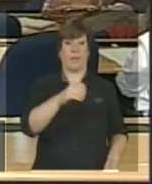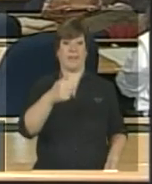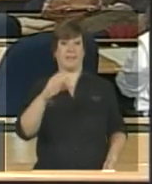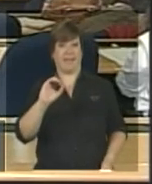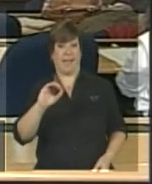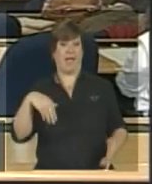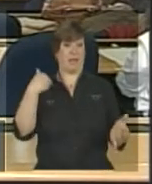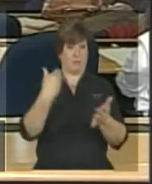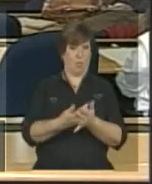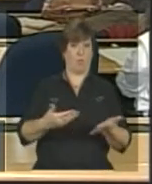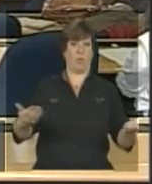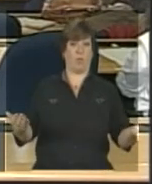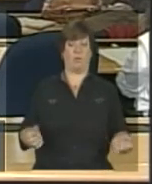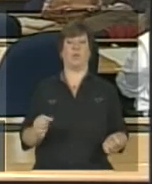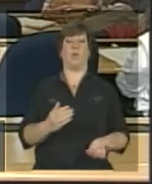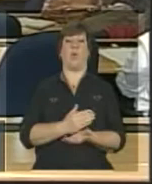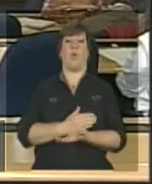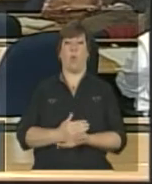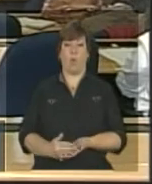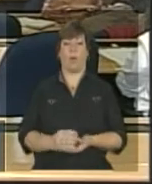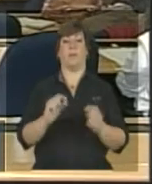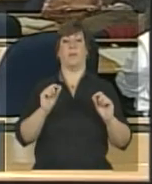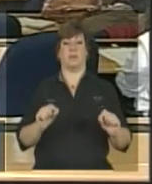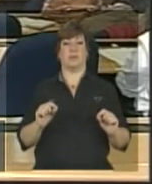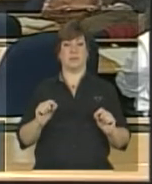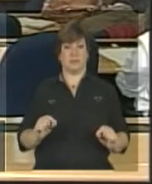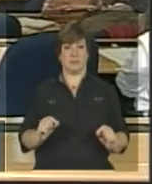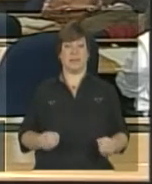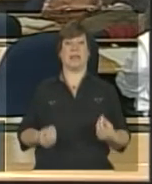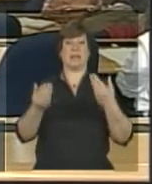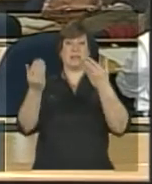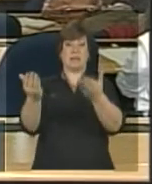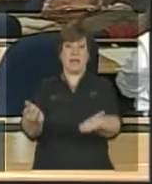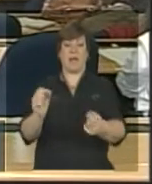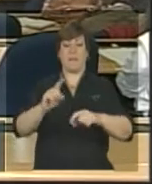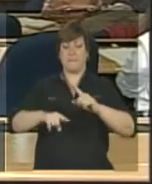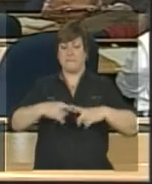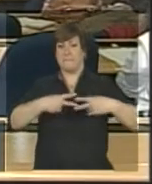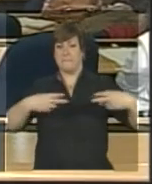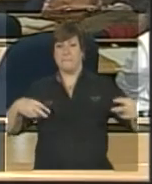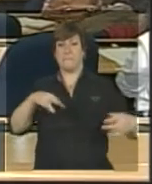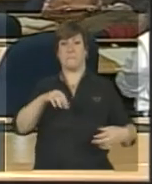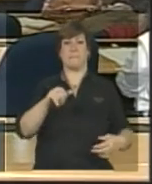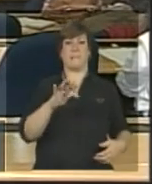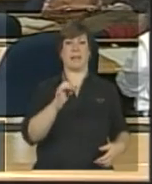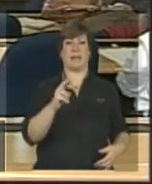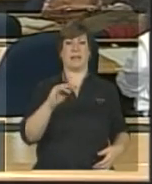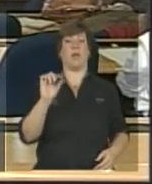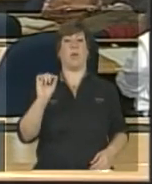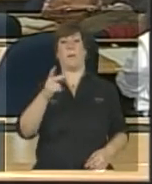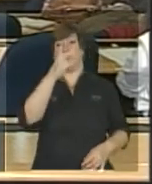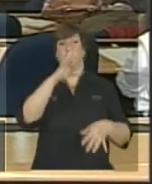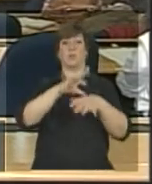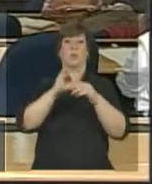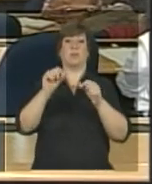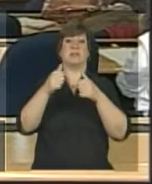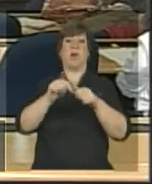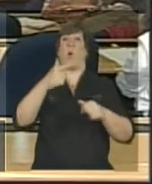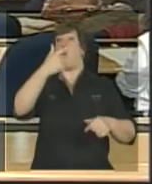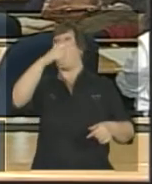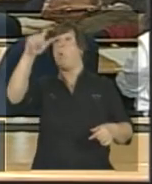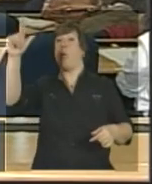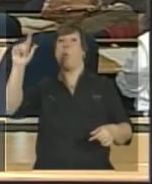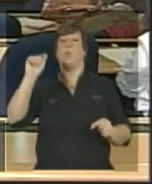nós passamos a enviar também material para os pacientes que se encontram em outros países e